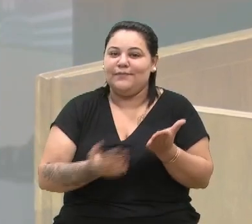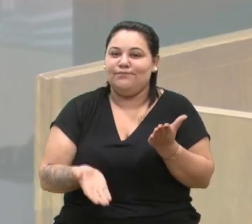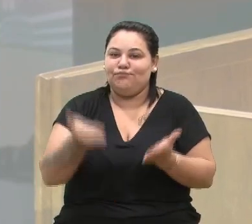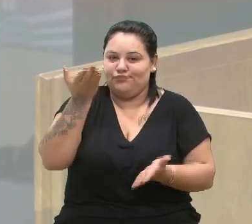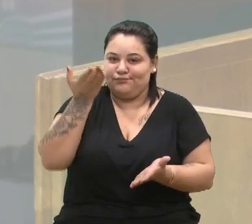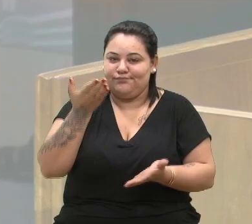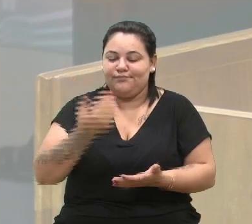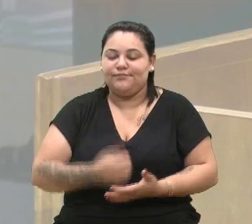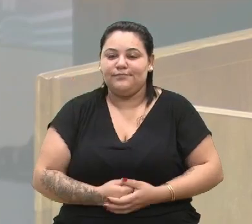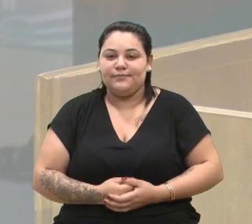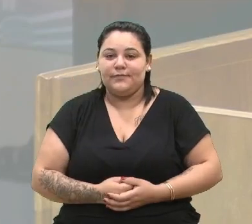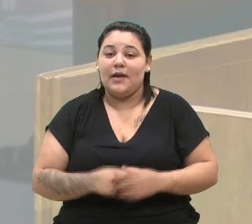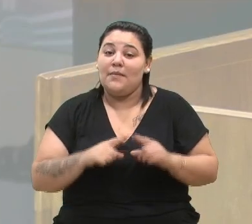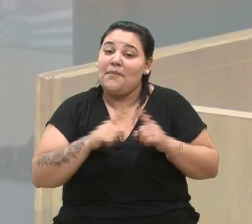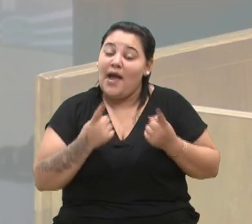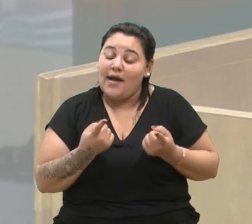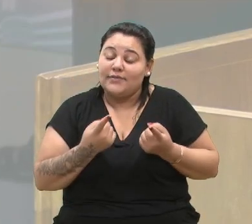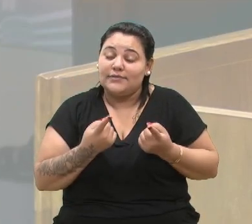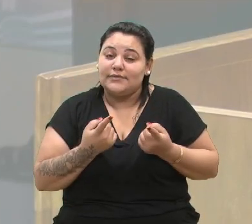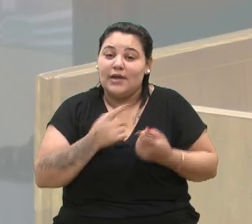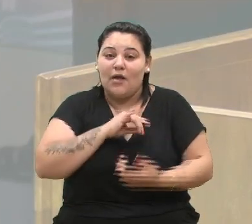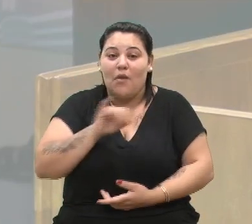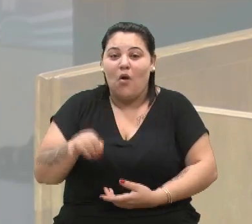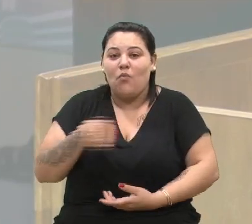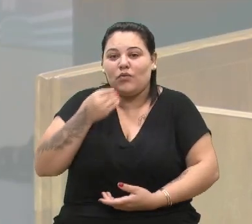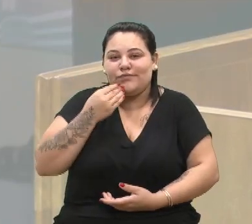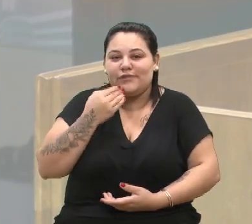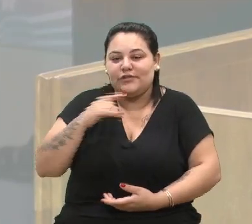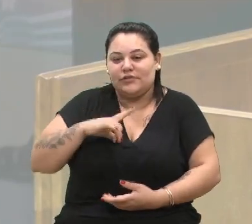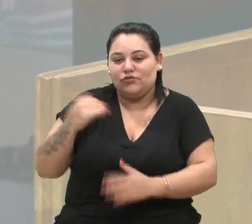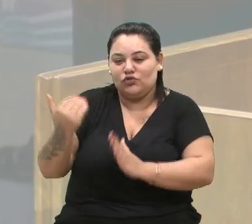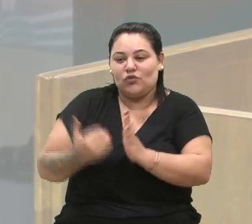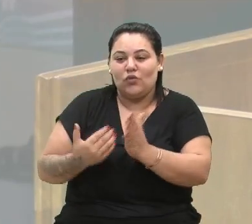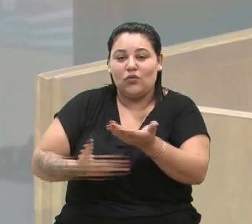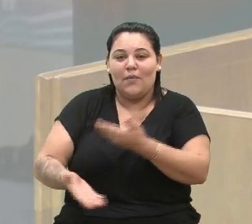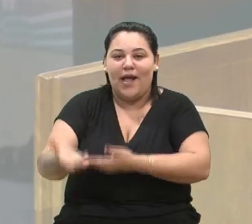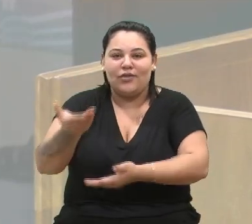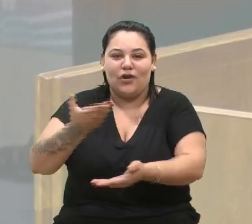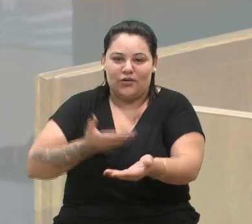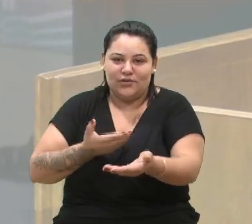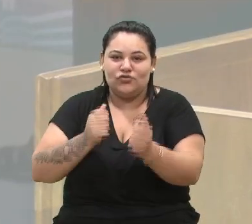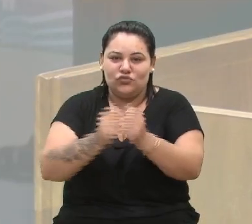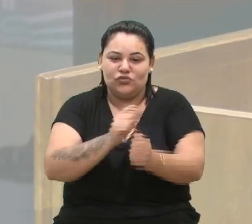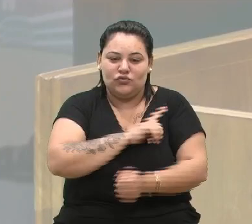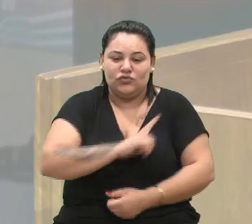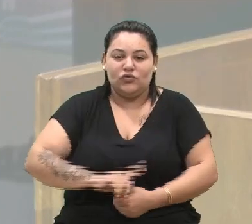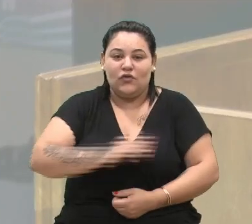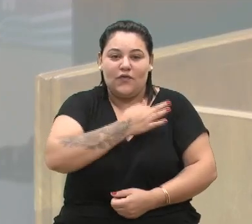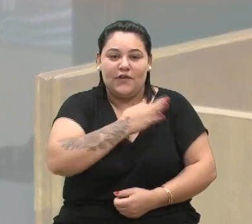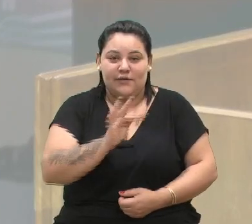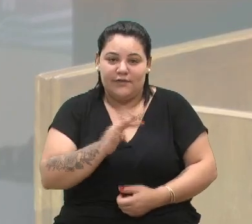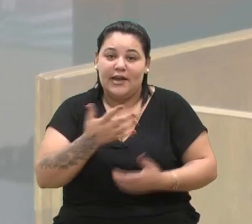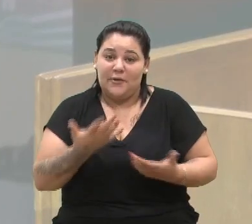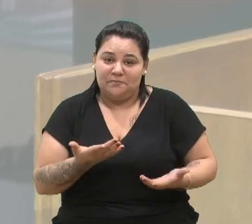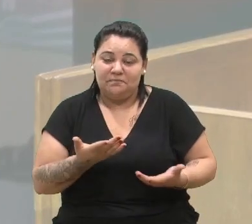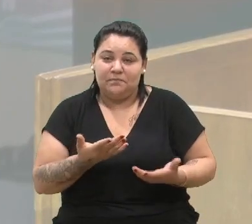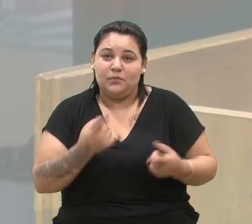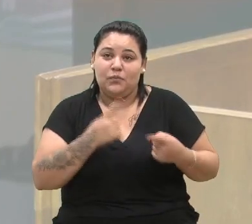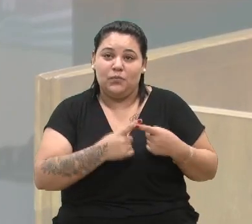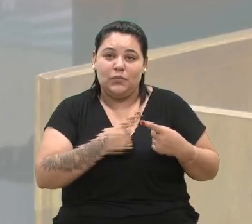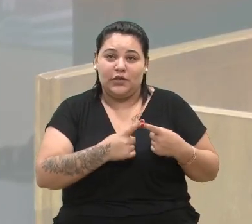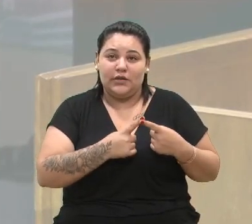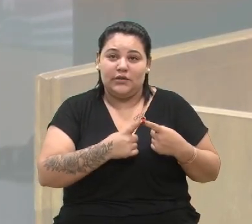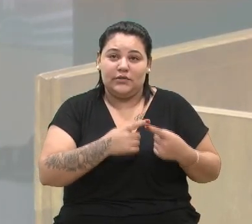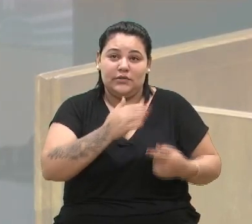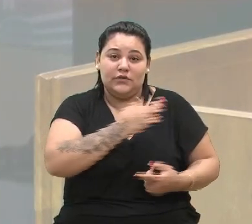alta, mas é uma possibilidade e é um investimento do governo federal. Está abrindo, de certa forma,